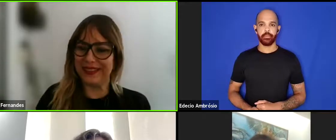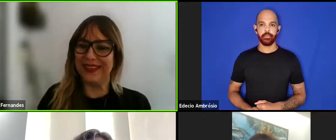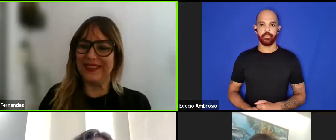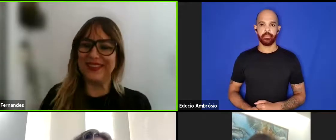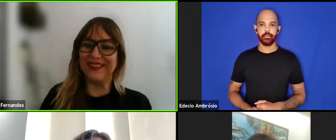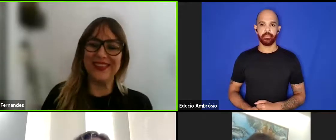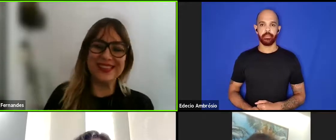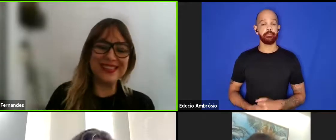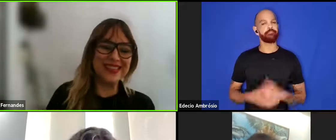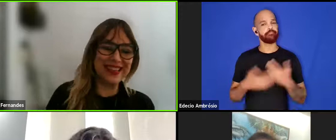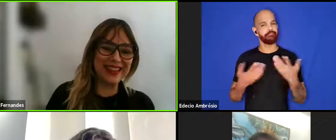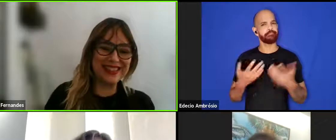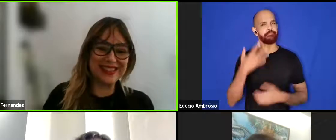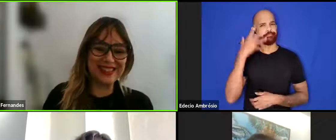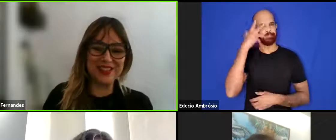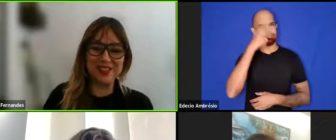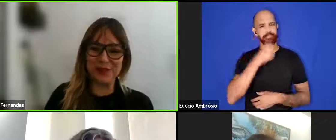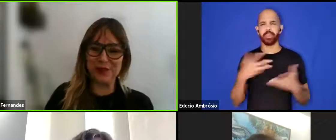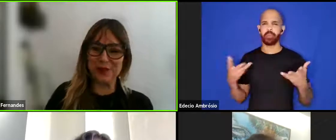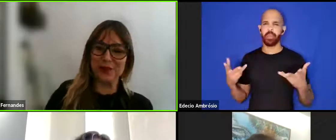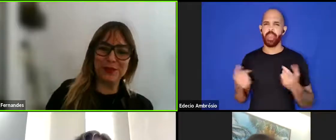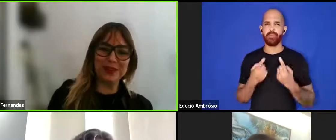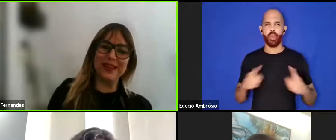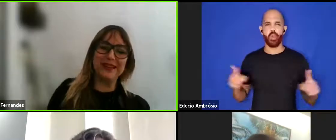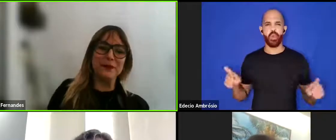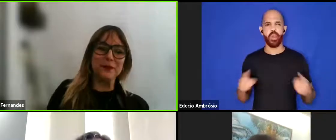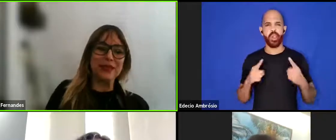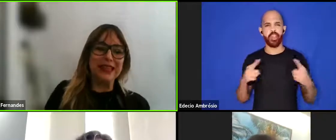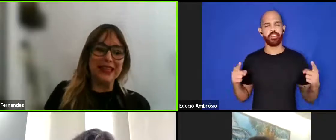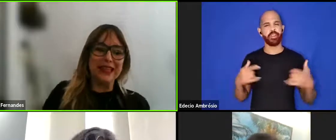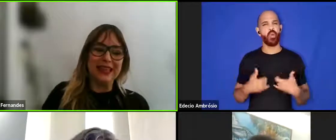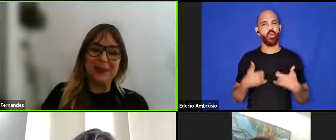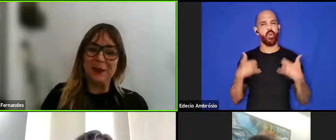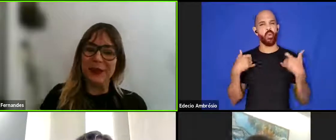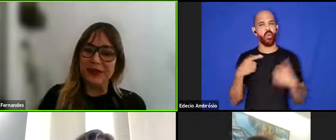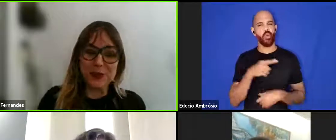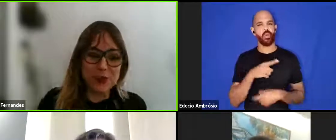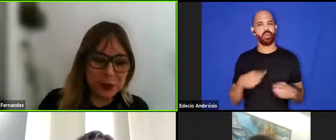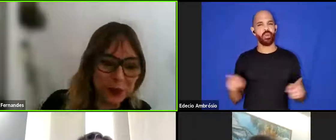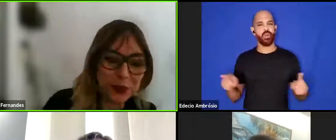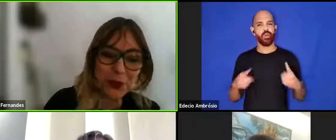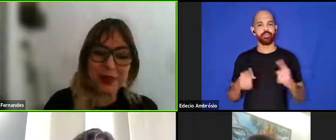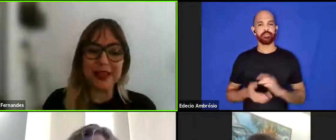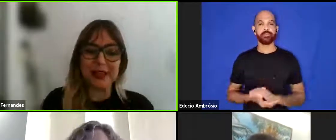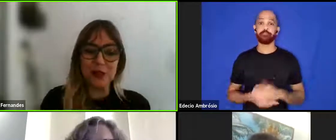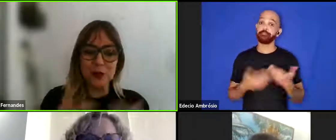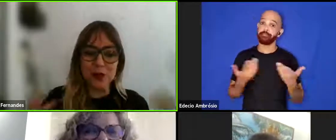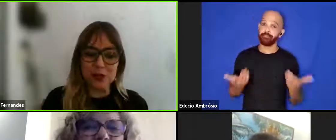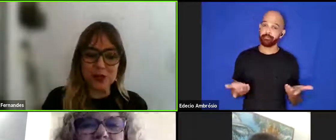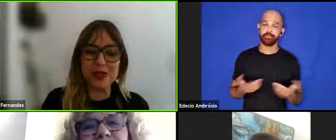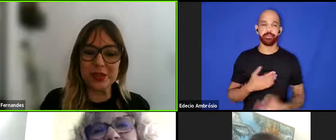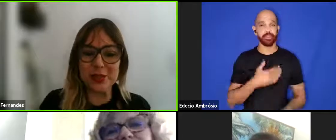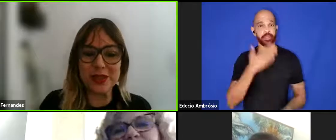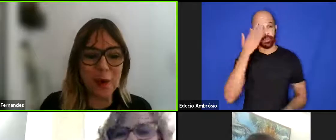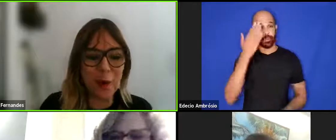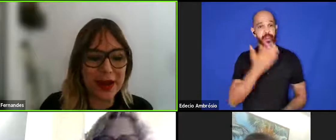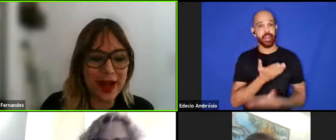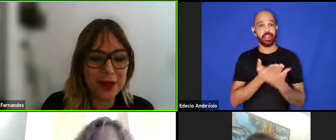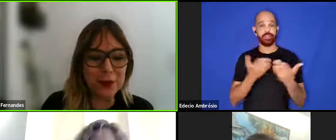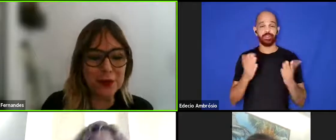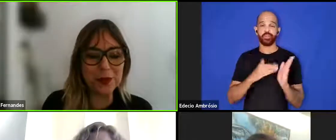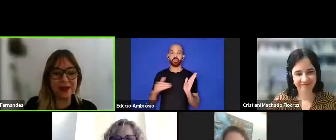Muito linda, né? Maravilhosa essa orquestra. A gente tem muito orgulho dela. Então é isso. Muito obrigada a todos os que